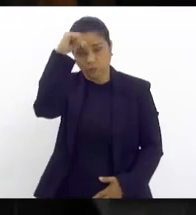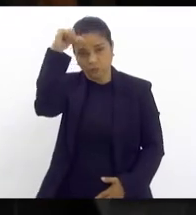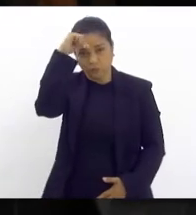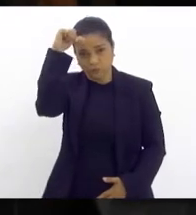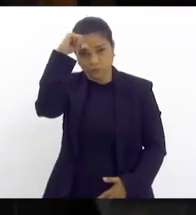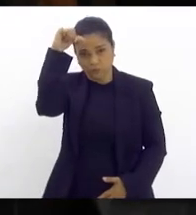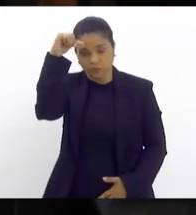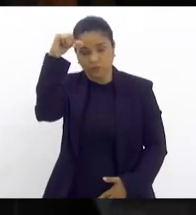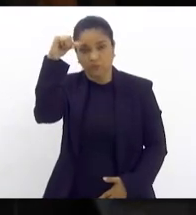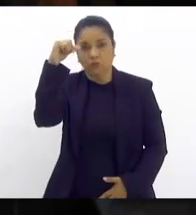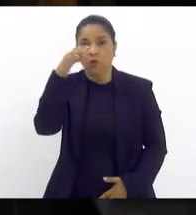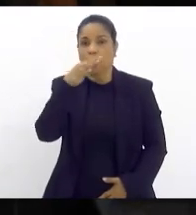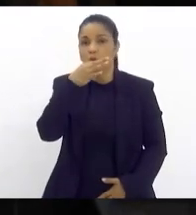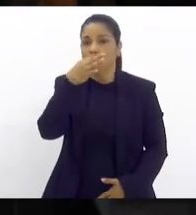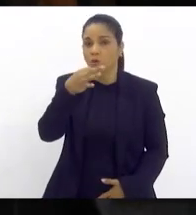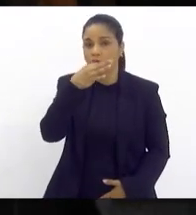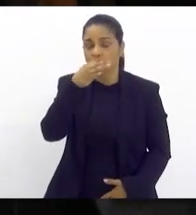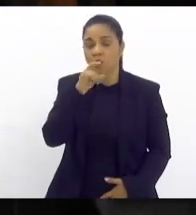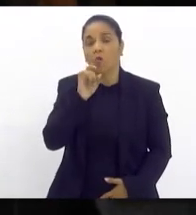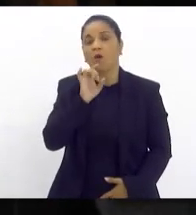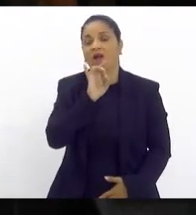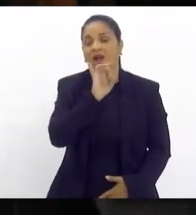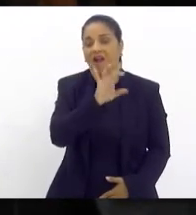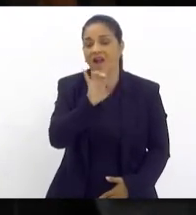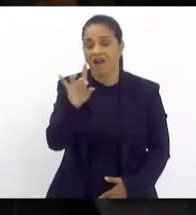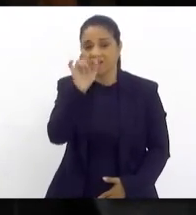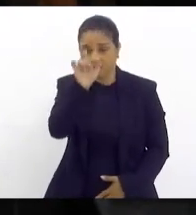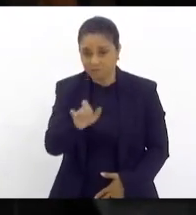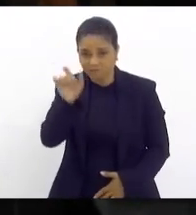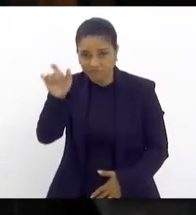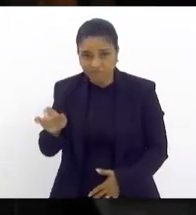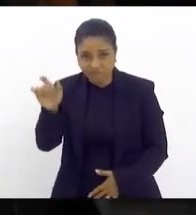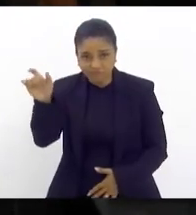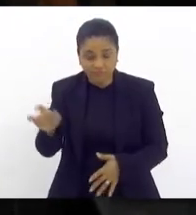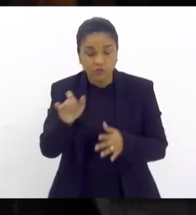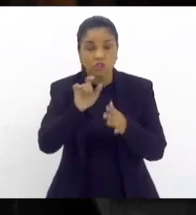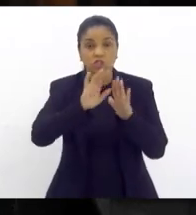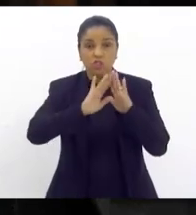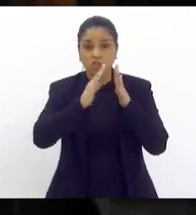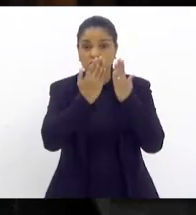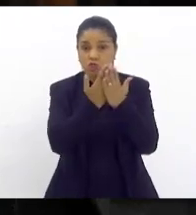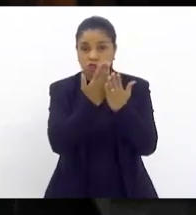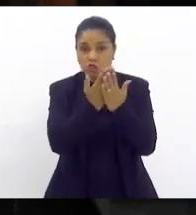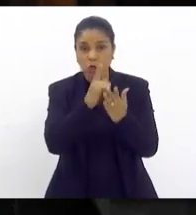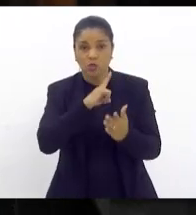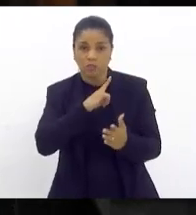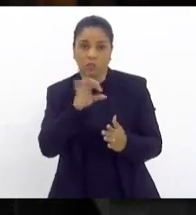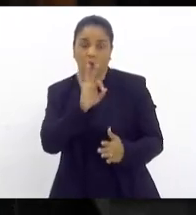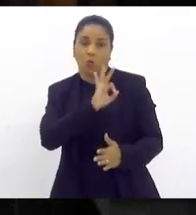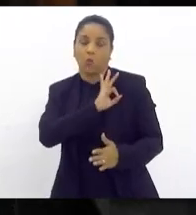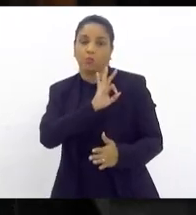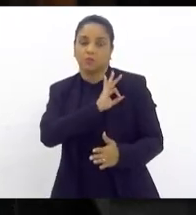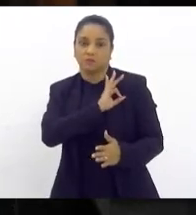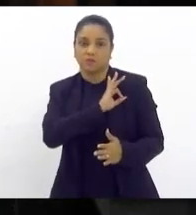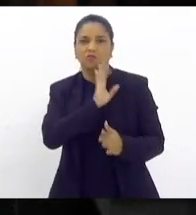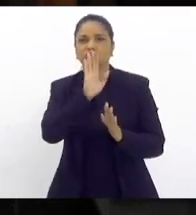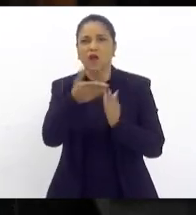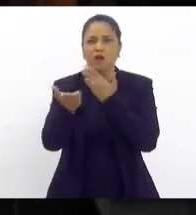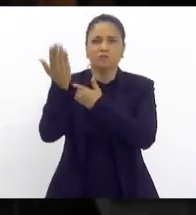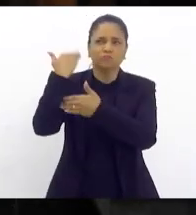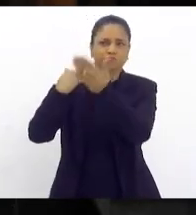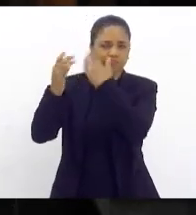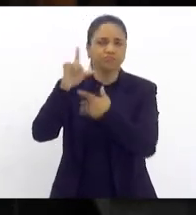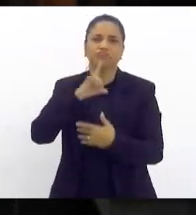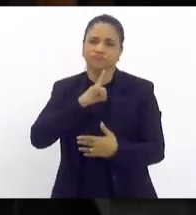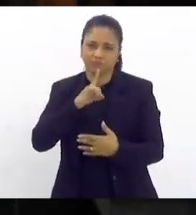que tivesse um policial em cada escola e todos os especialistas dizem que isso não resolve até porque no passado já houve isso